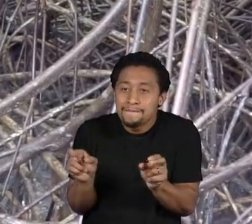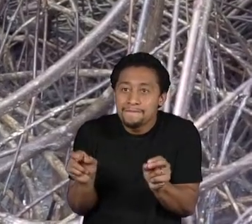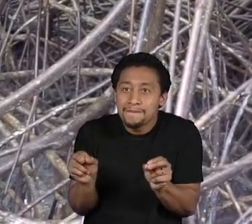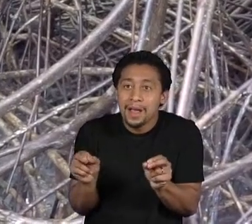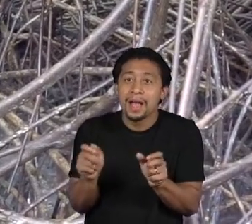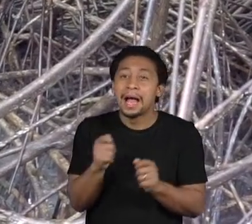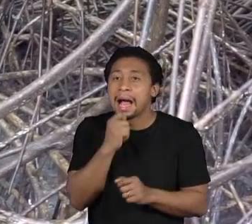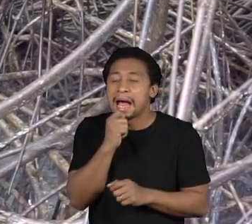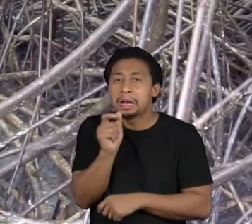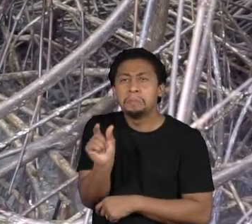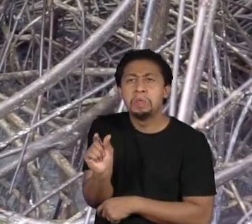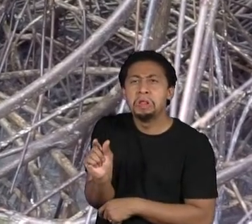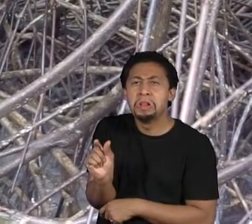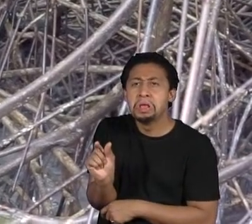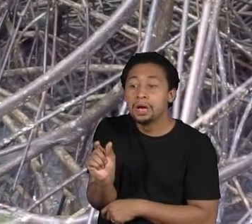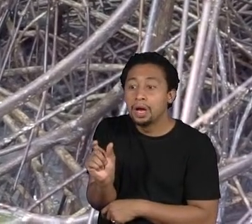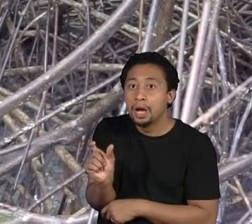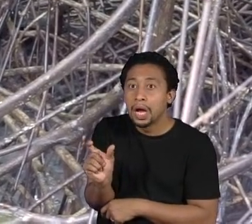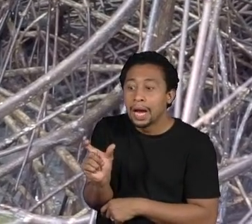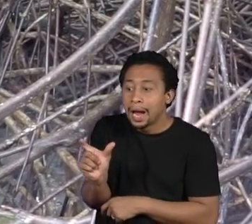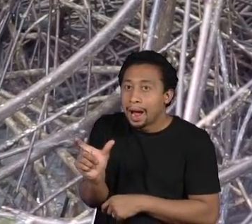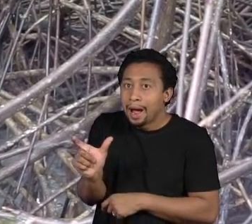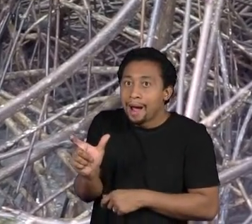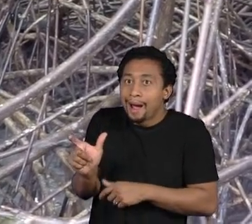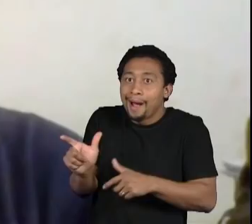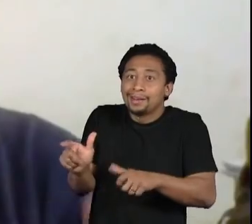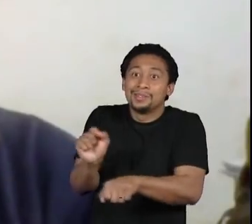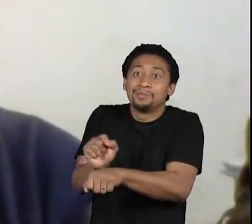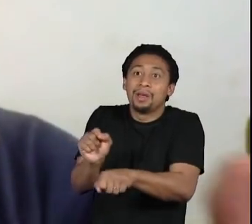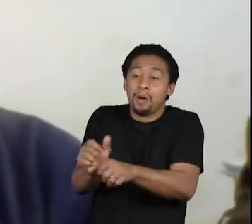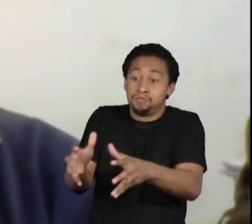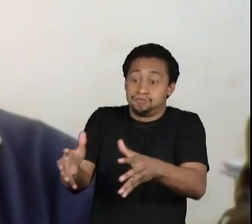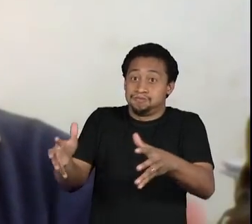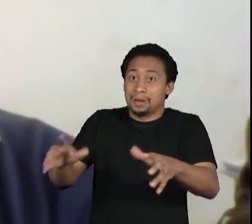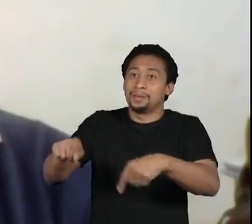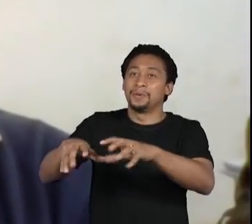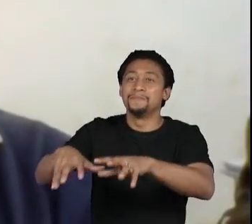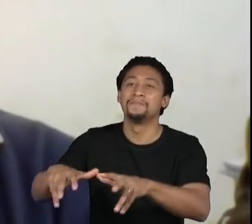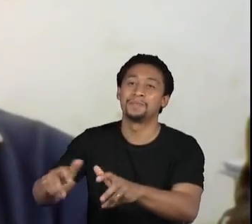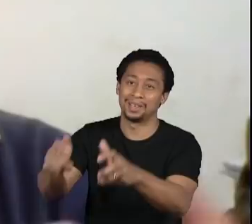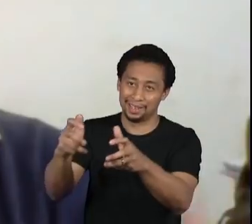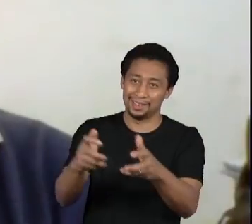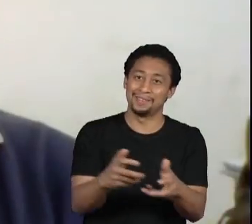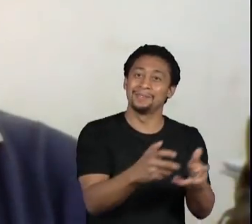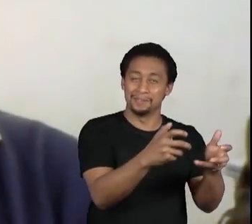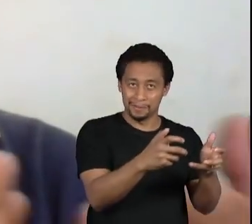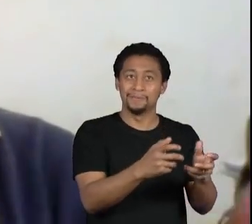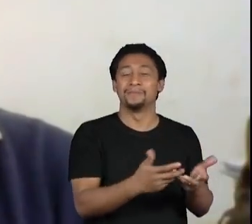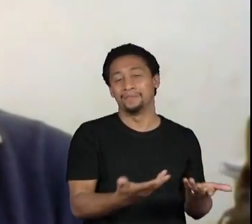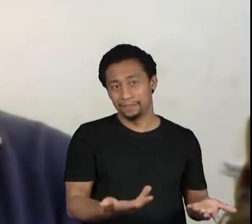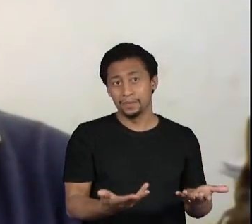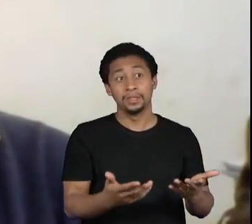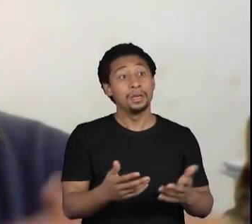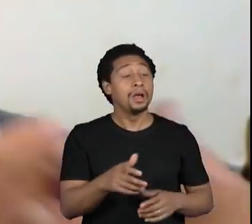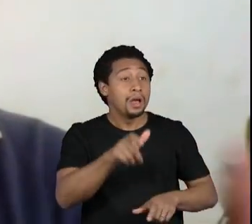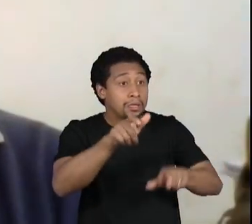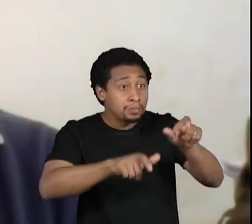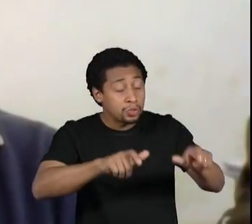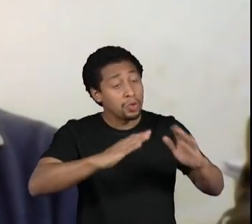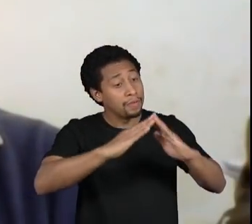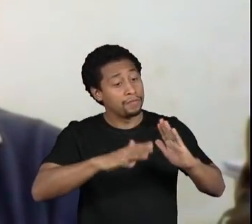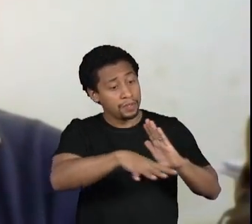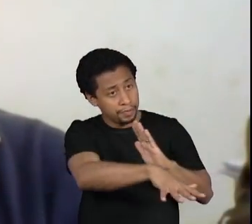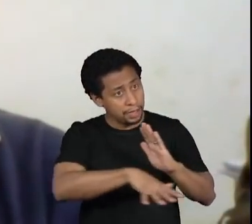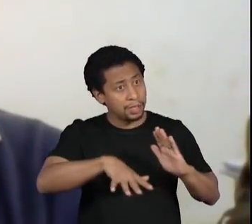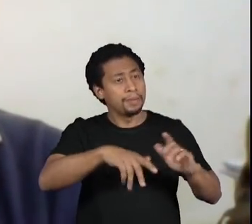faça nossas ações dentro do projeto. A gente precisa fazer com que as pessoas entendam melhor onde elas estão, por que elas estão lá